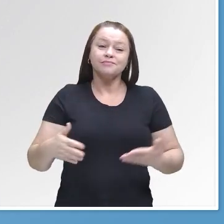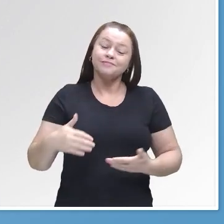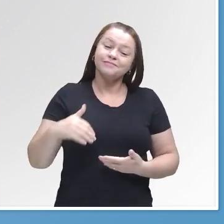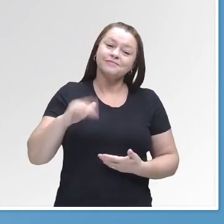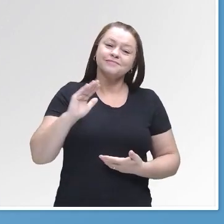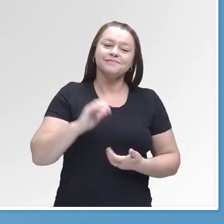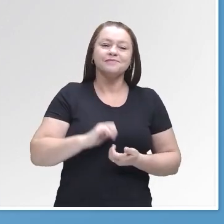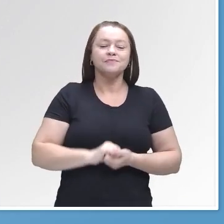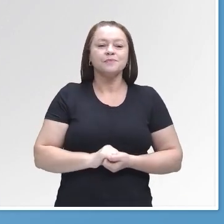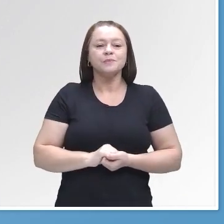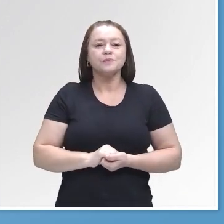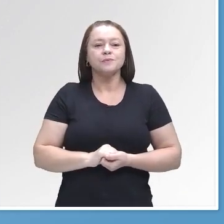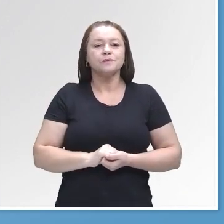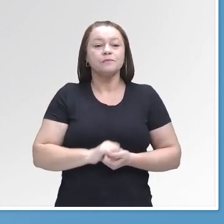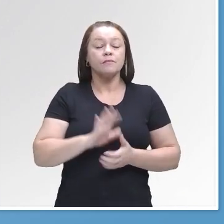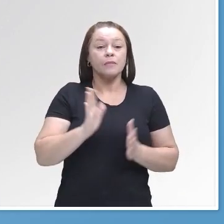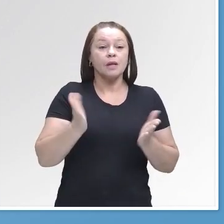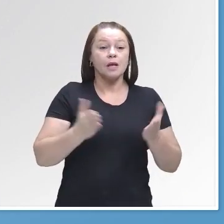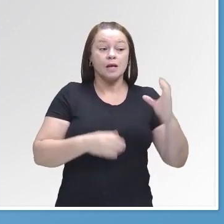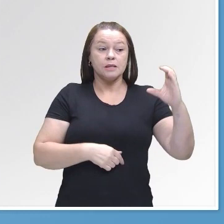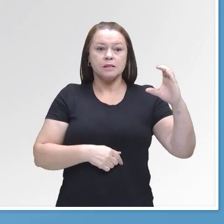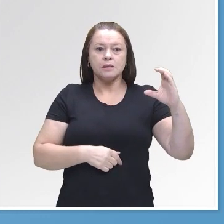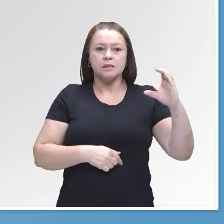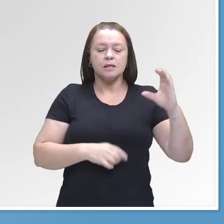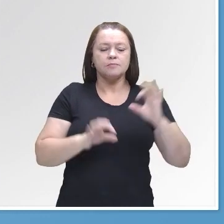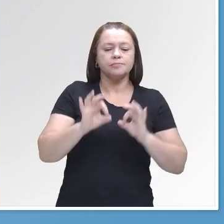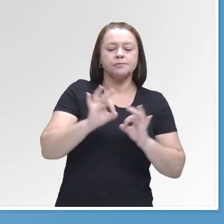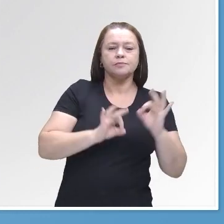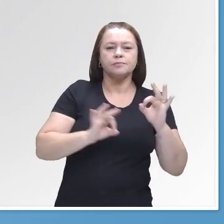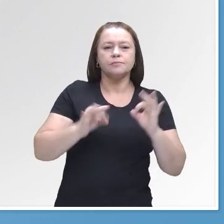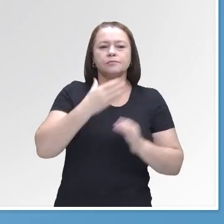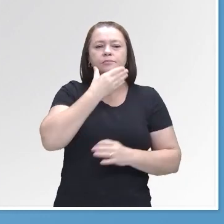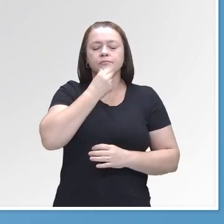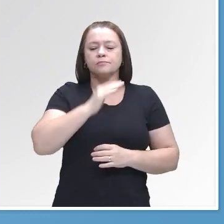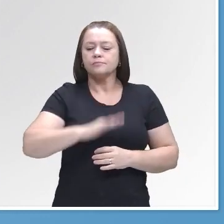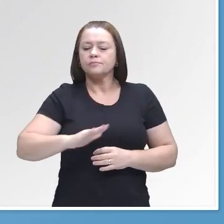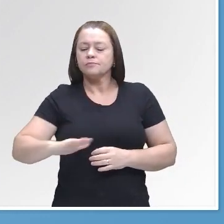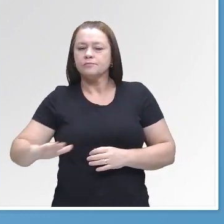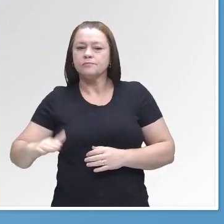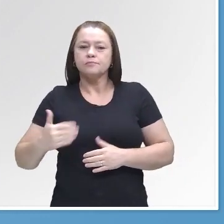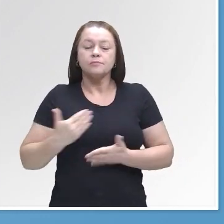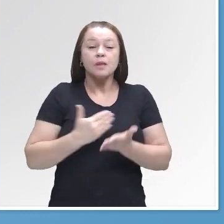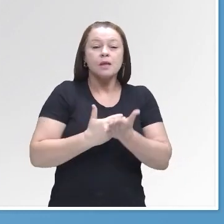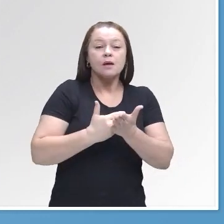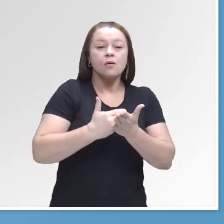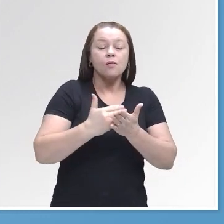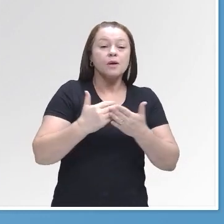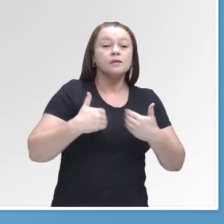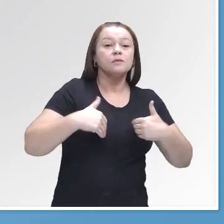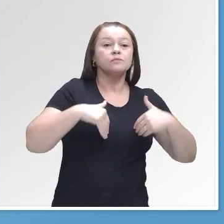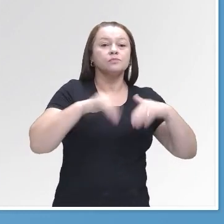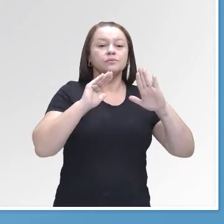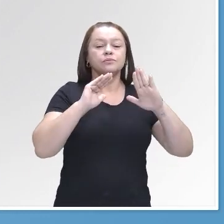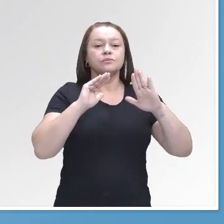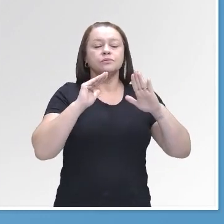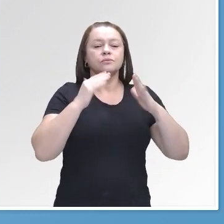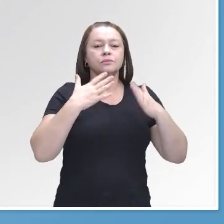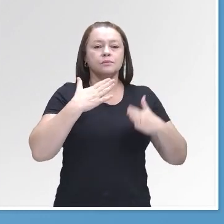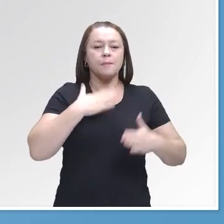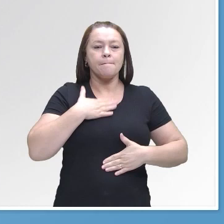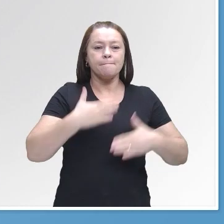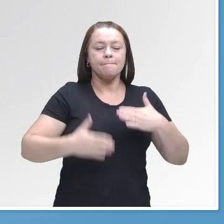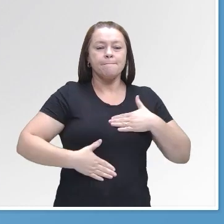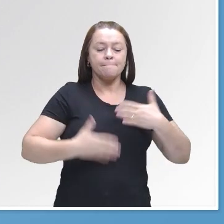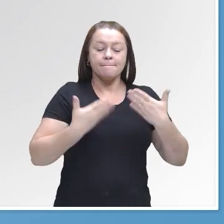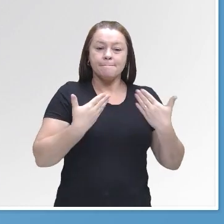C. Ordene os garotos começando pelo que tem maior massa